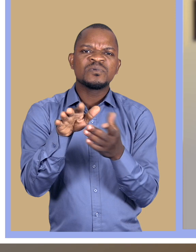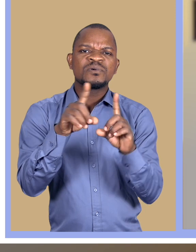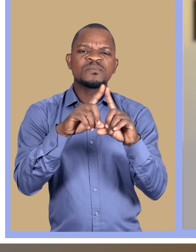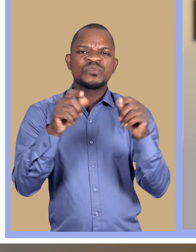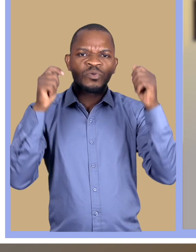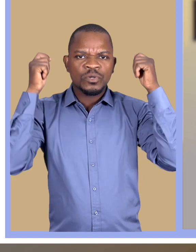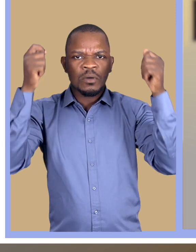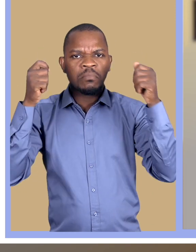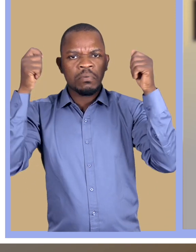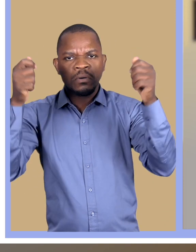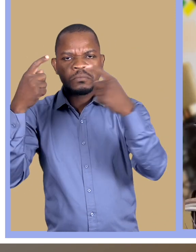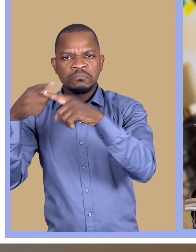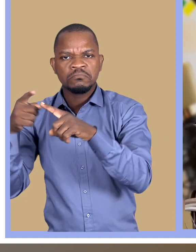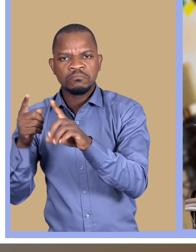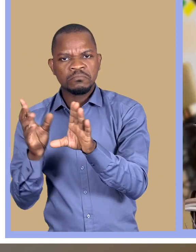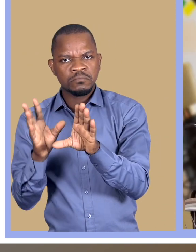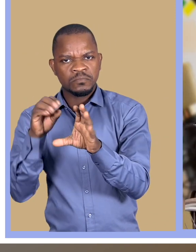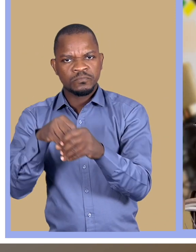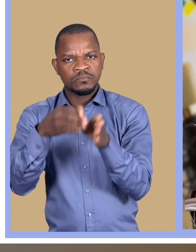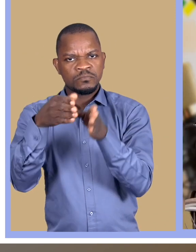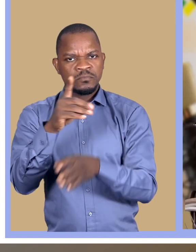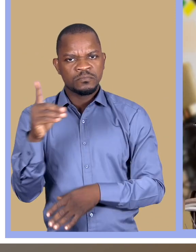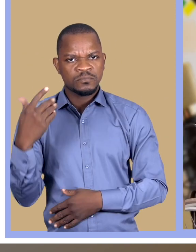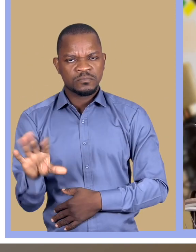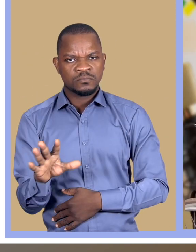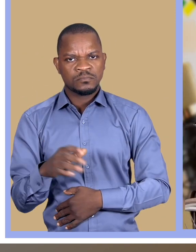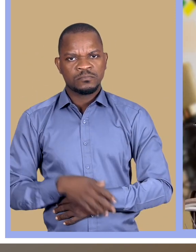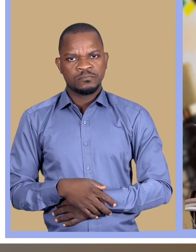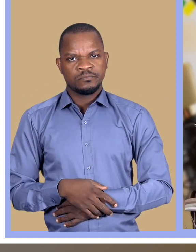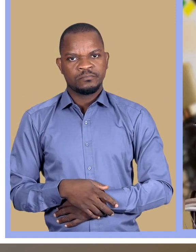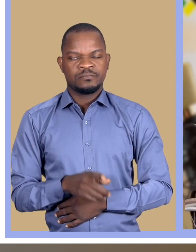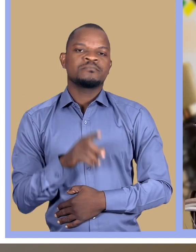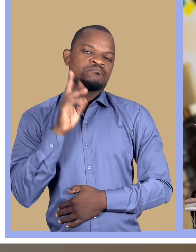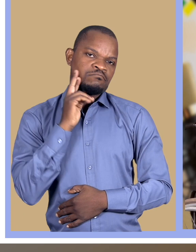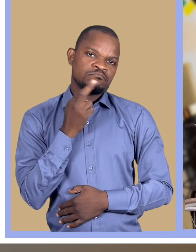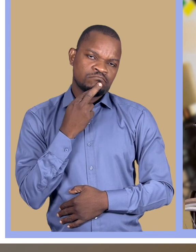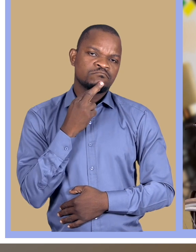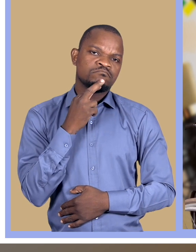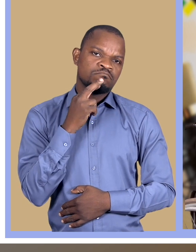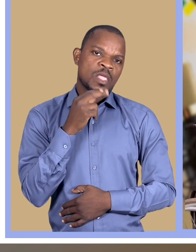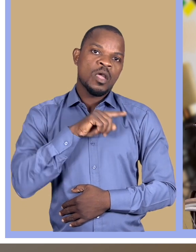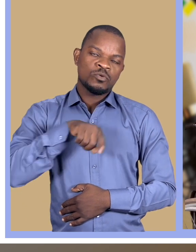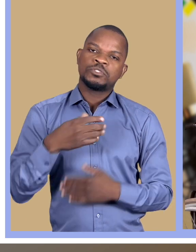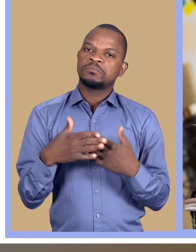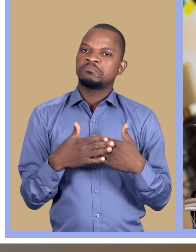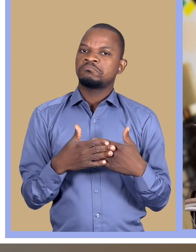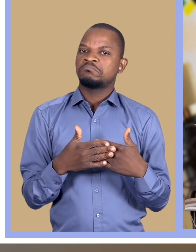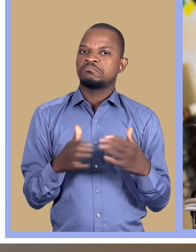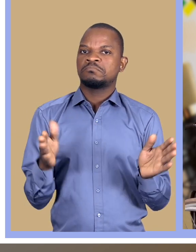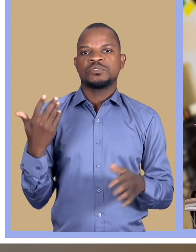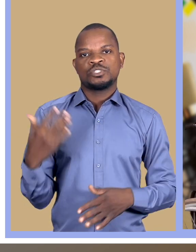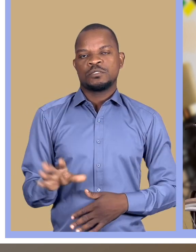deficiência nessas campanhas? Na verdade, as nossas campanhas são abertas ao público. Não